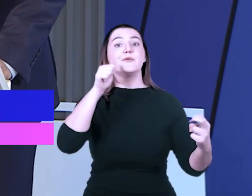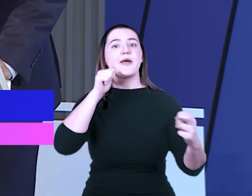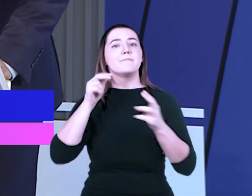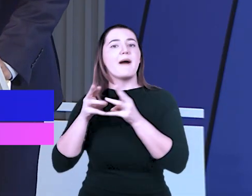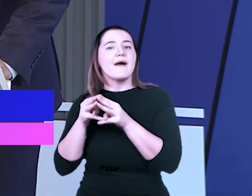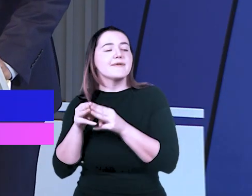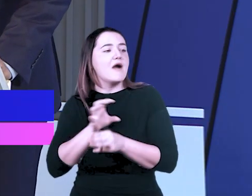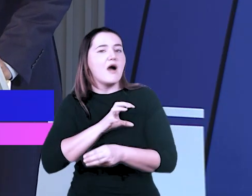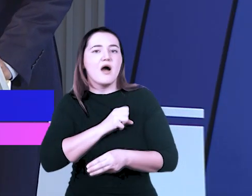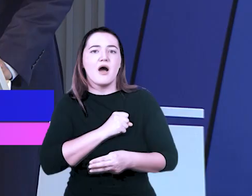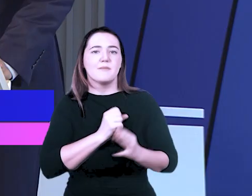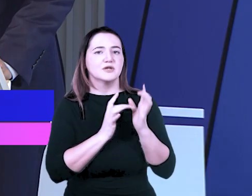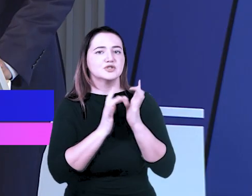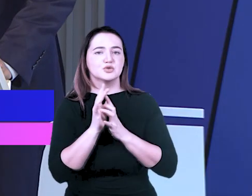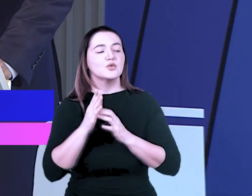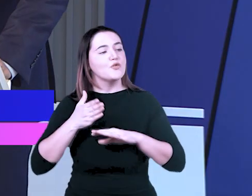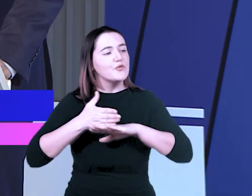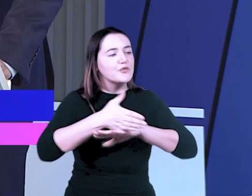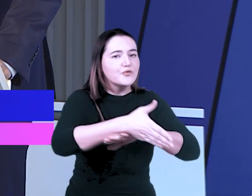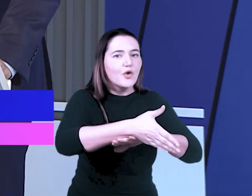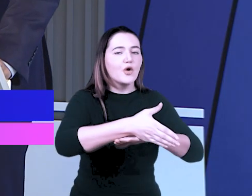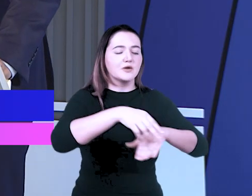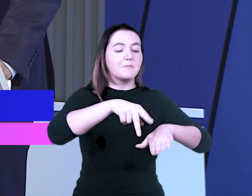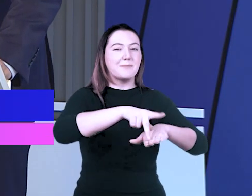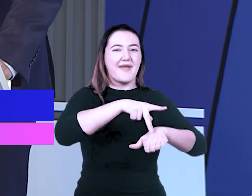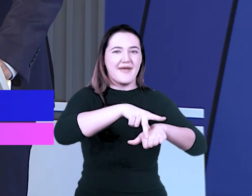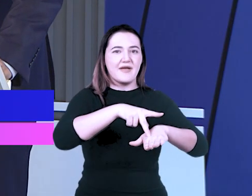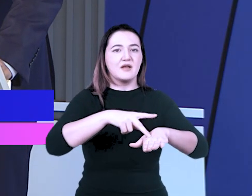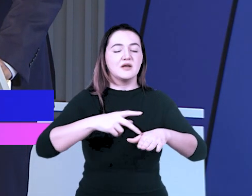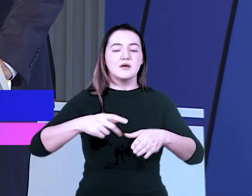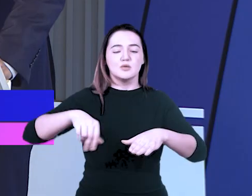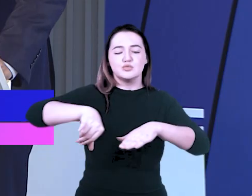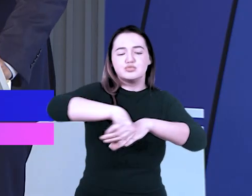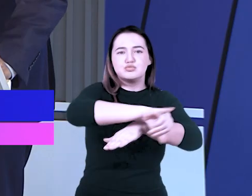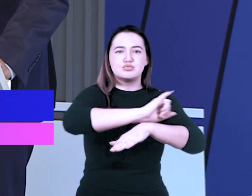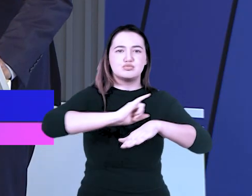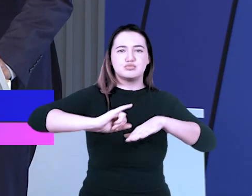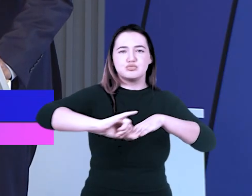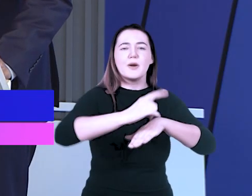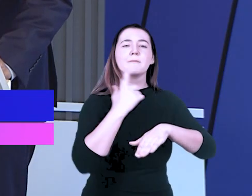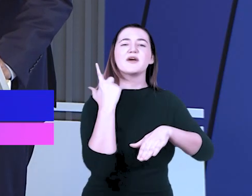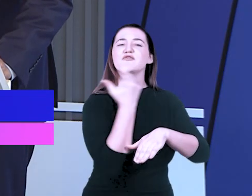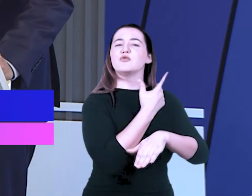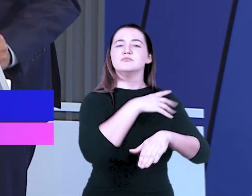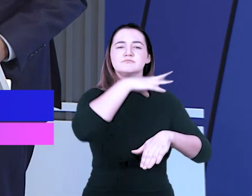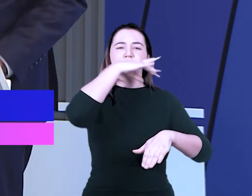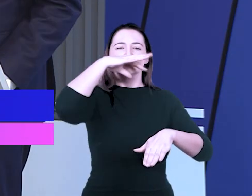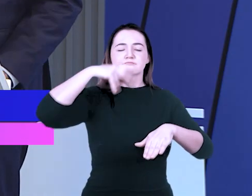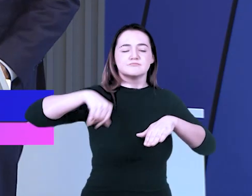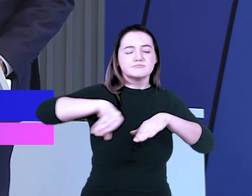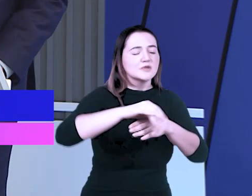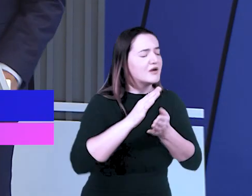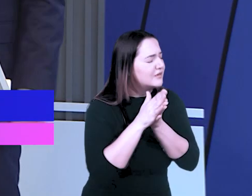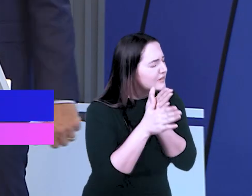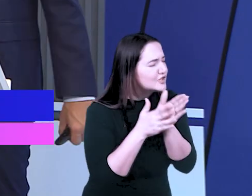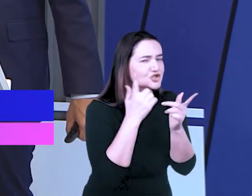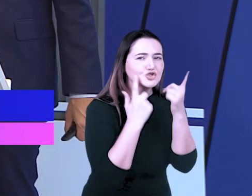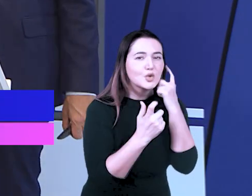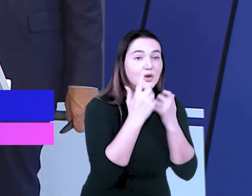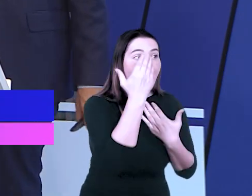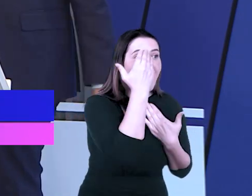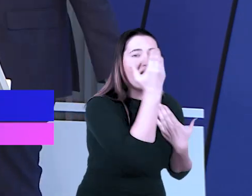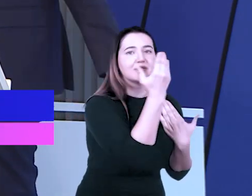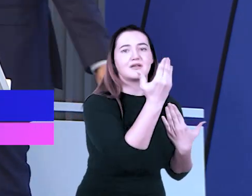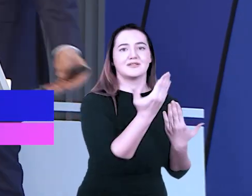pessoas próximas a Jesus. Enquanto ele esteve aqui na terra, ele tinha esses 3 amigos aqui, que moravam na cidade